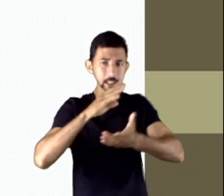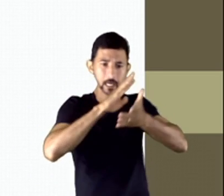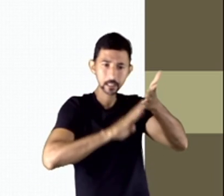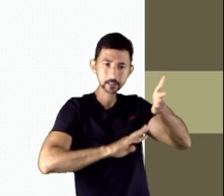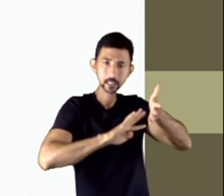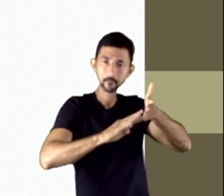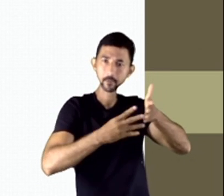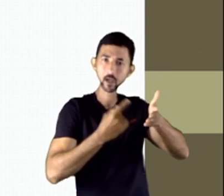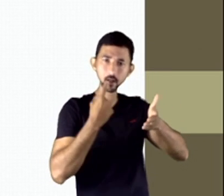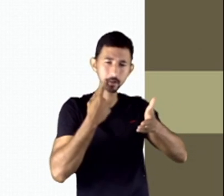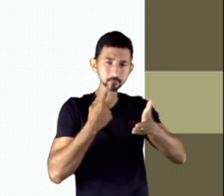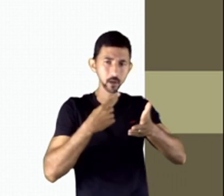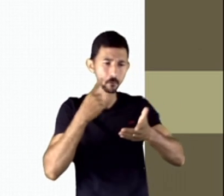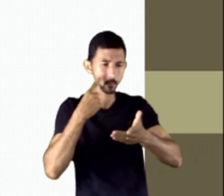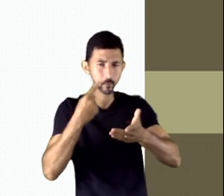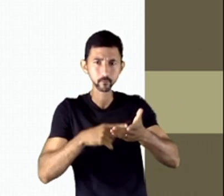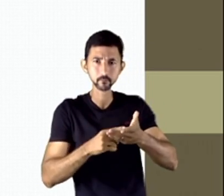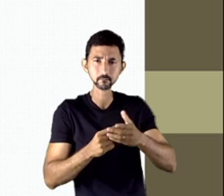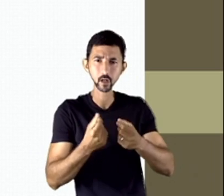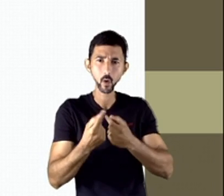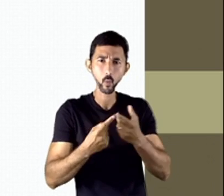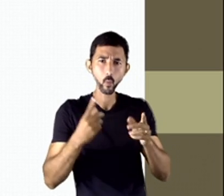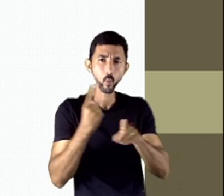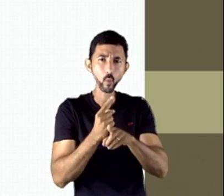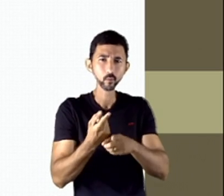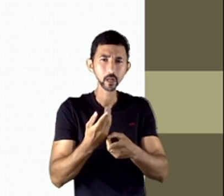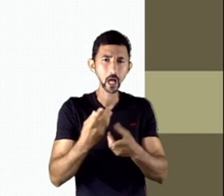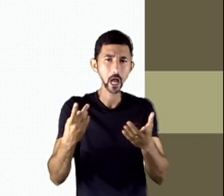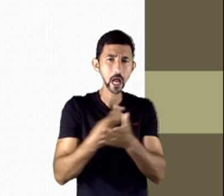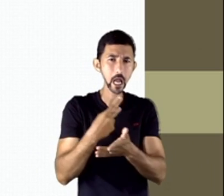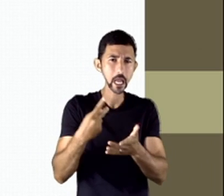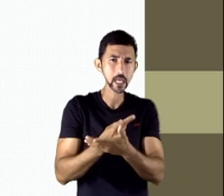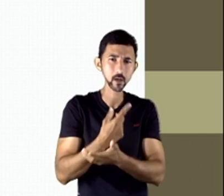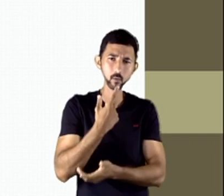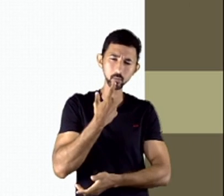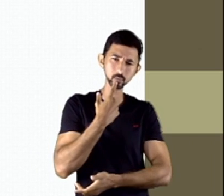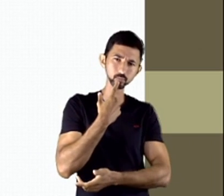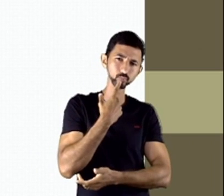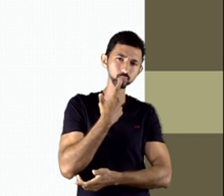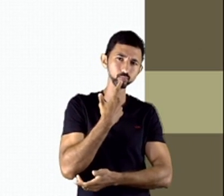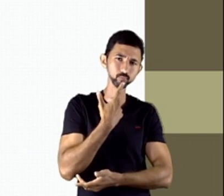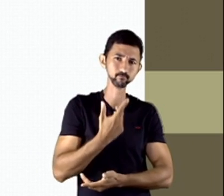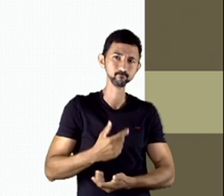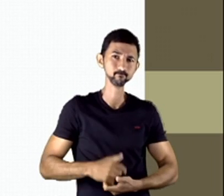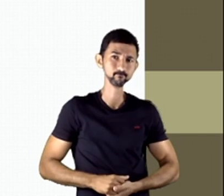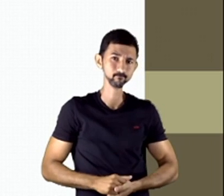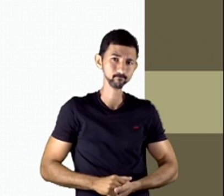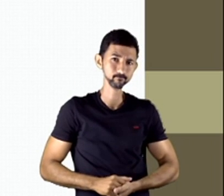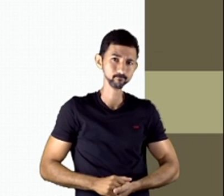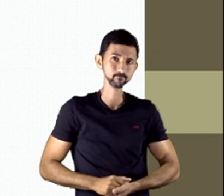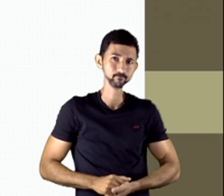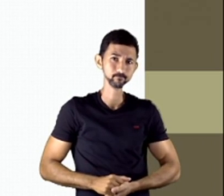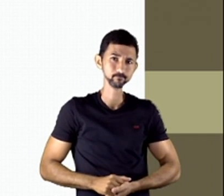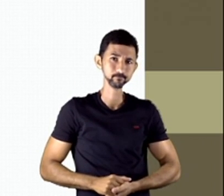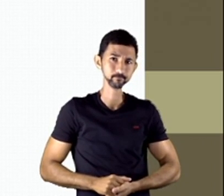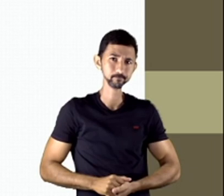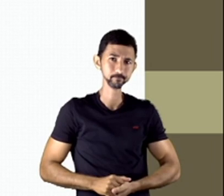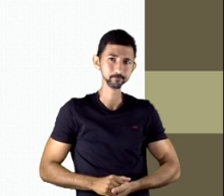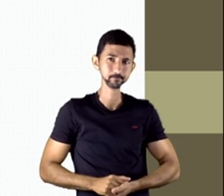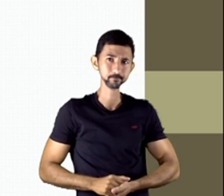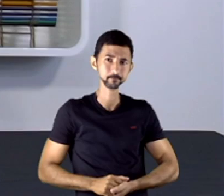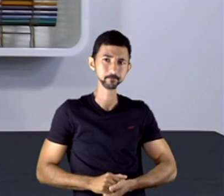é possível Pedro apontar algum erro? Justifique a sua resposta. Bora de novo aqui para